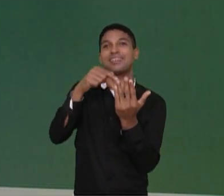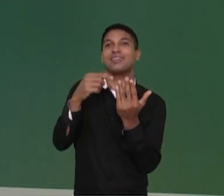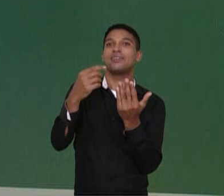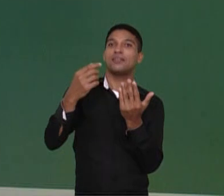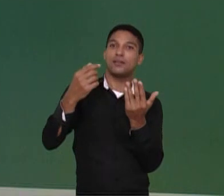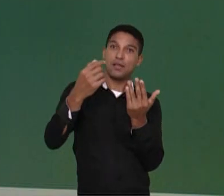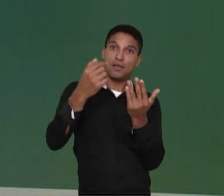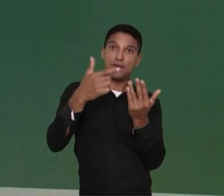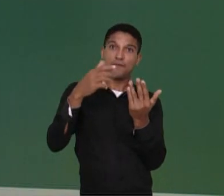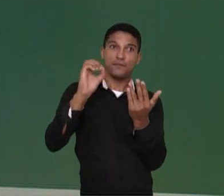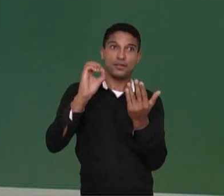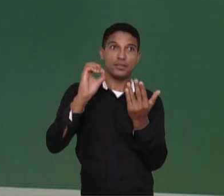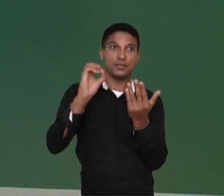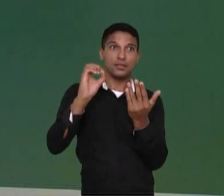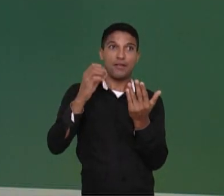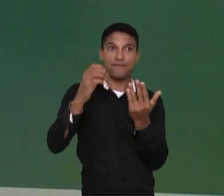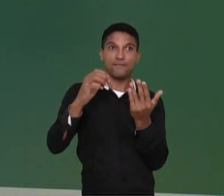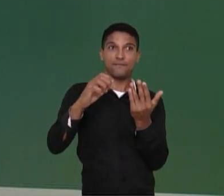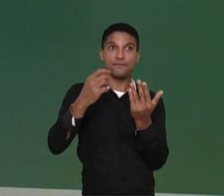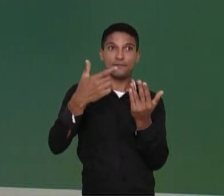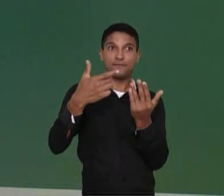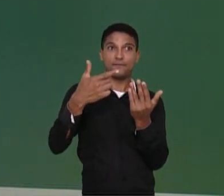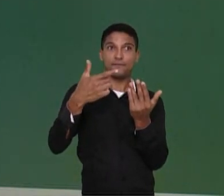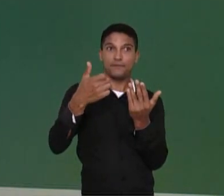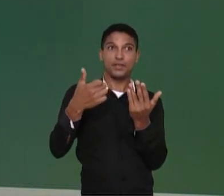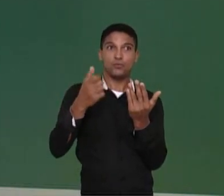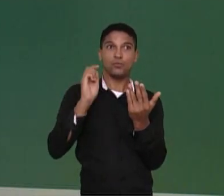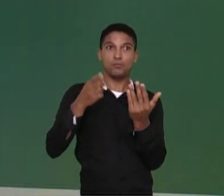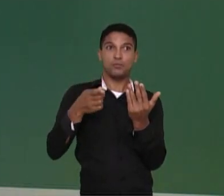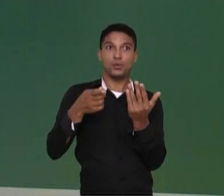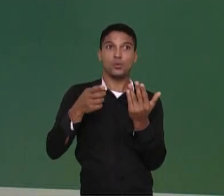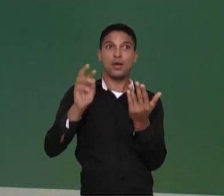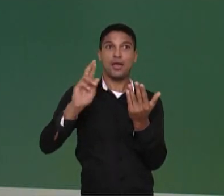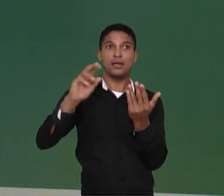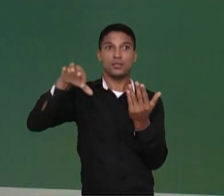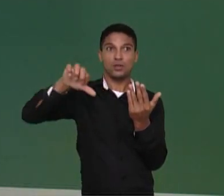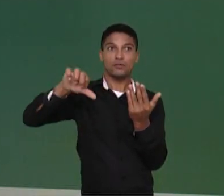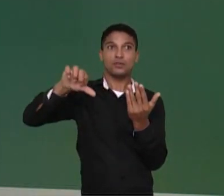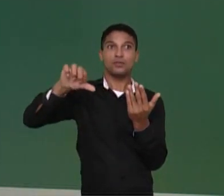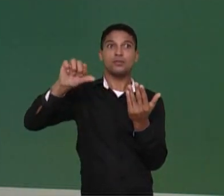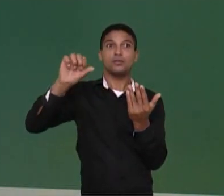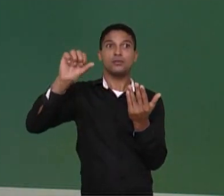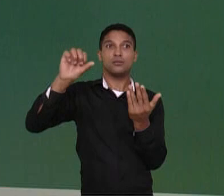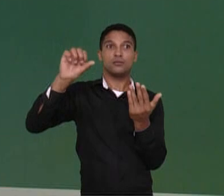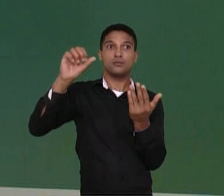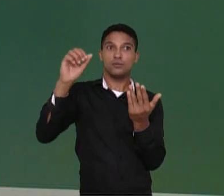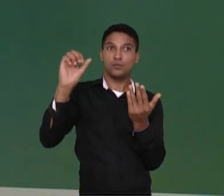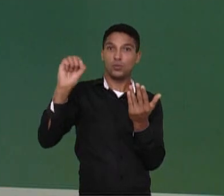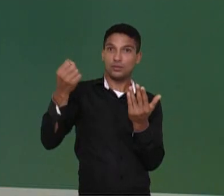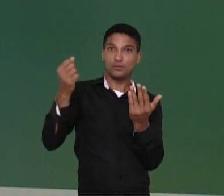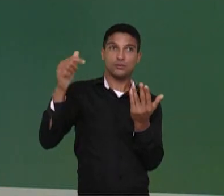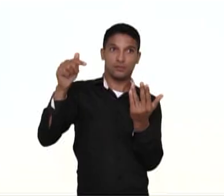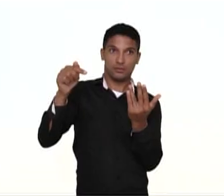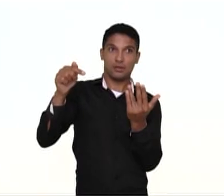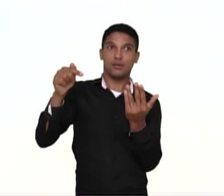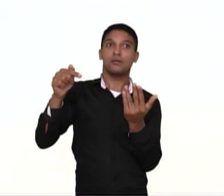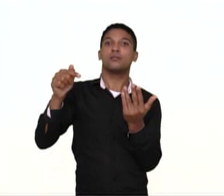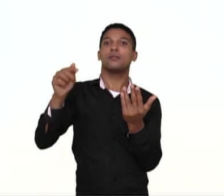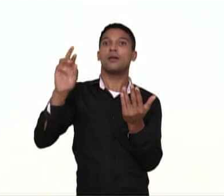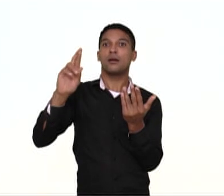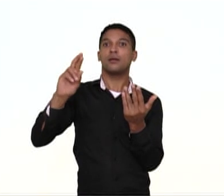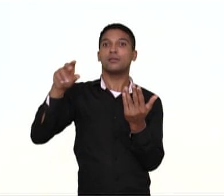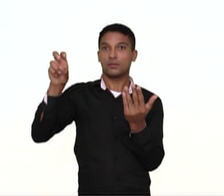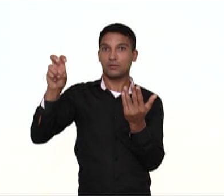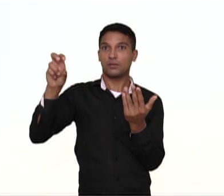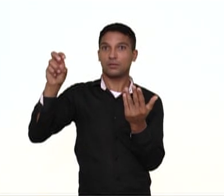987 reais, né? 21.987 reais e 53 centavos. Então, nossa